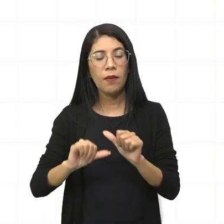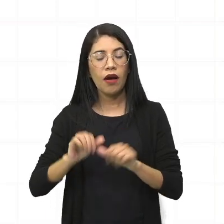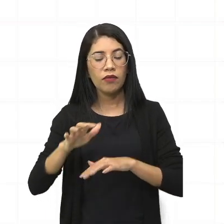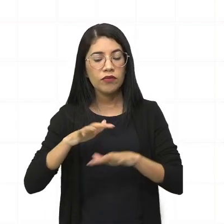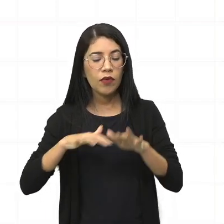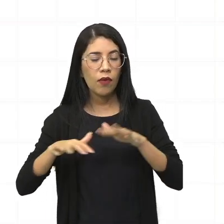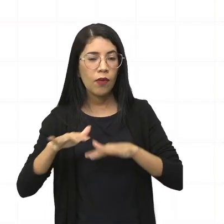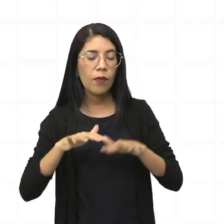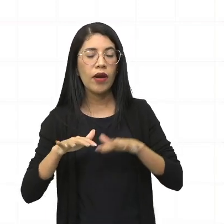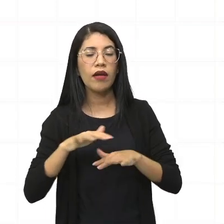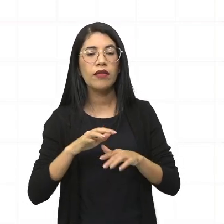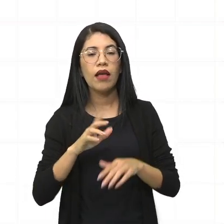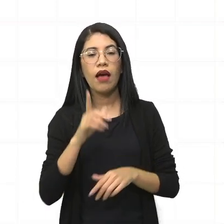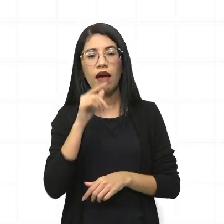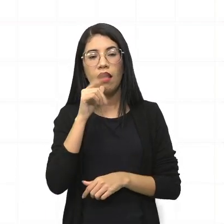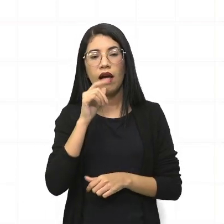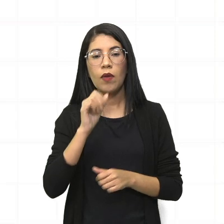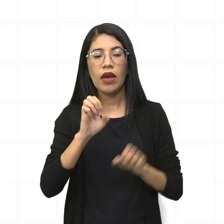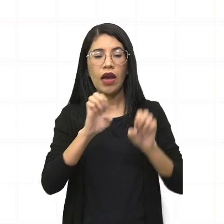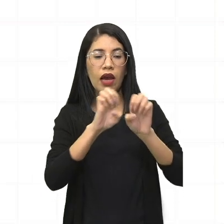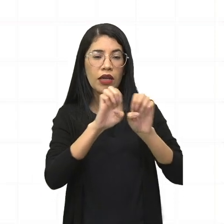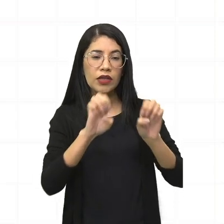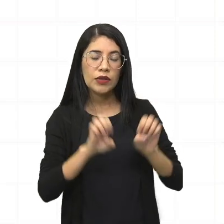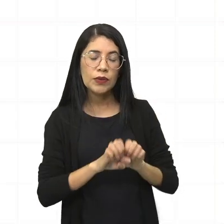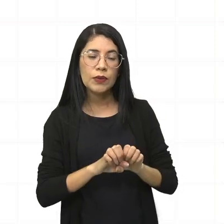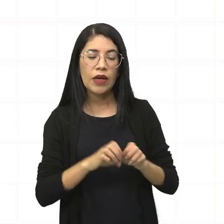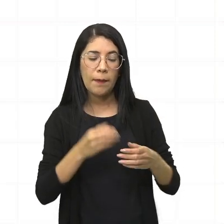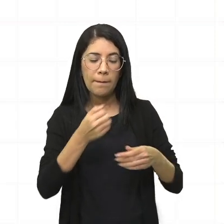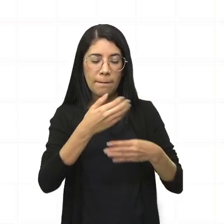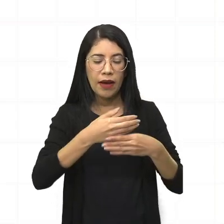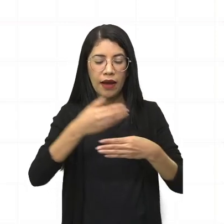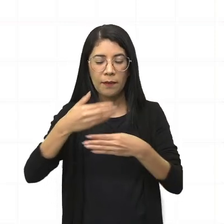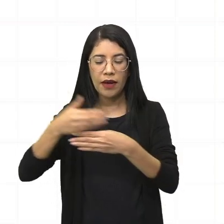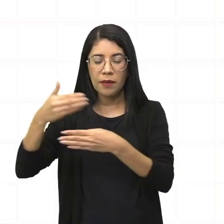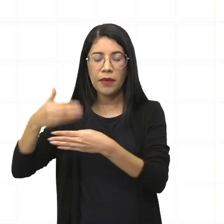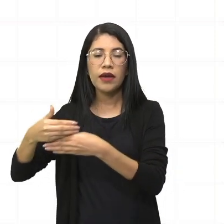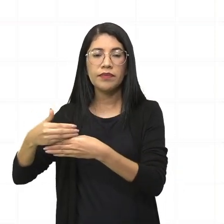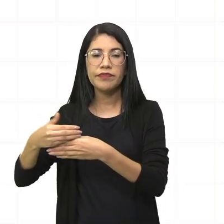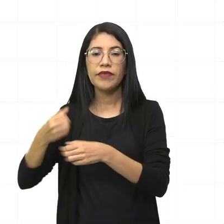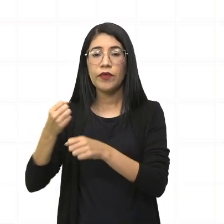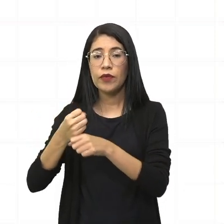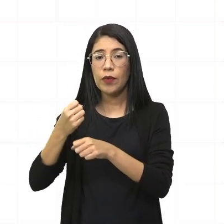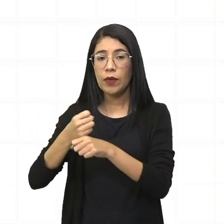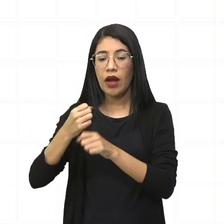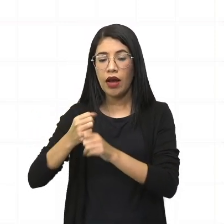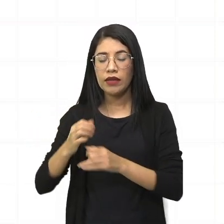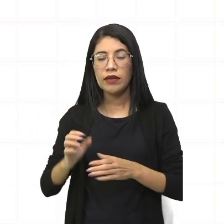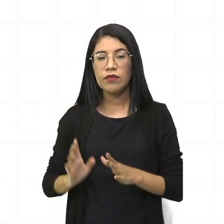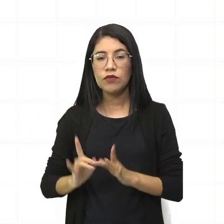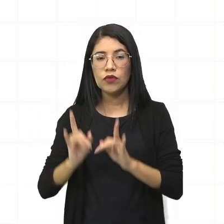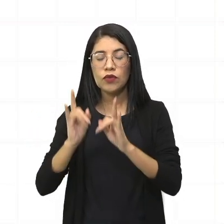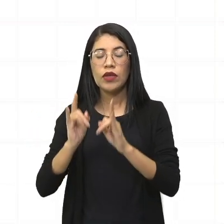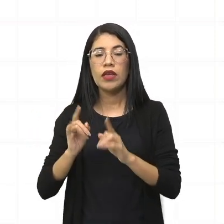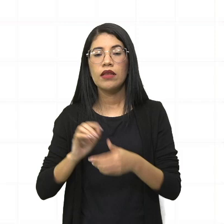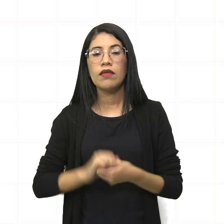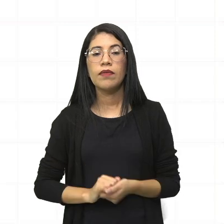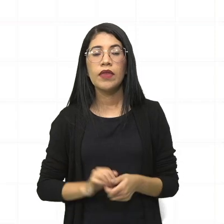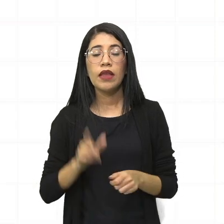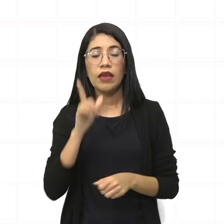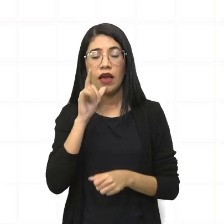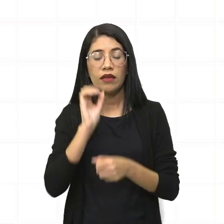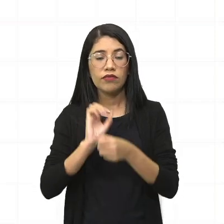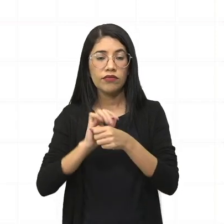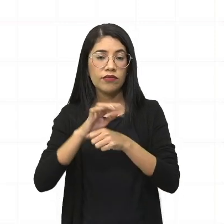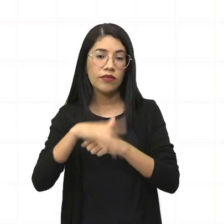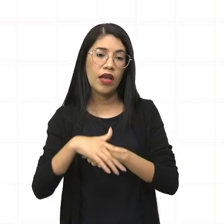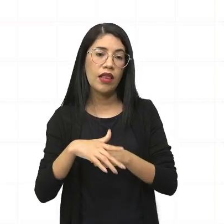nas grandes estruturas que são criadas, como as barragens e as usinas hidrelétricas. As usinas hidrelétricas,